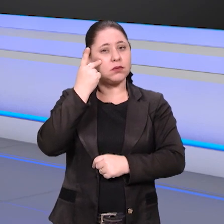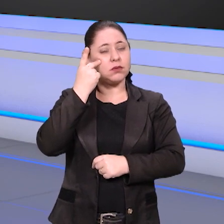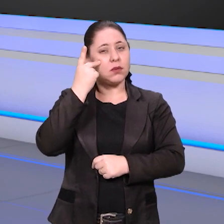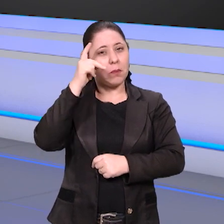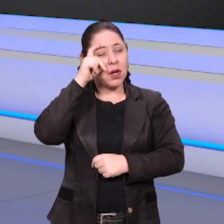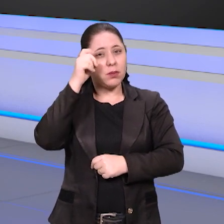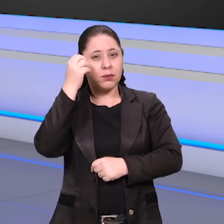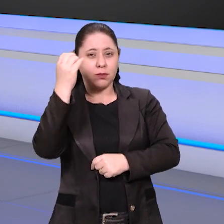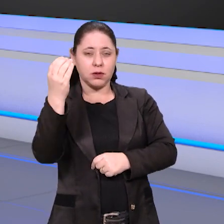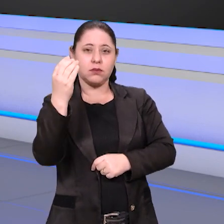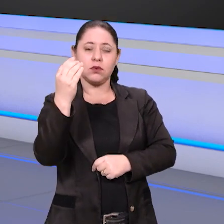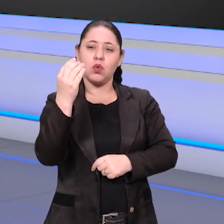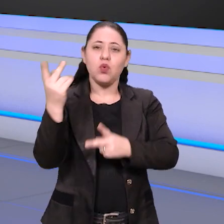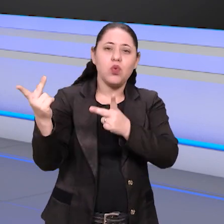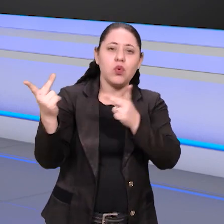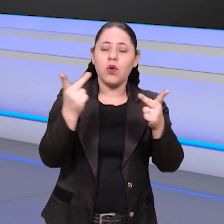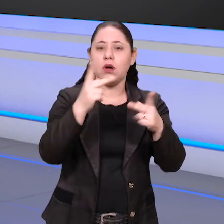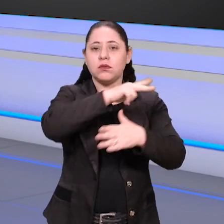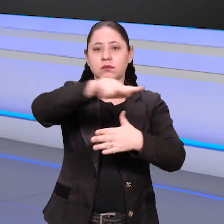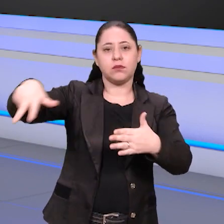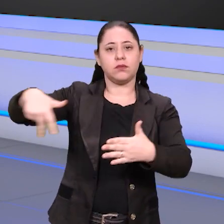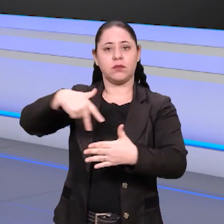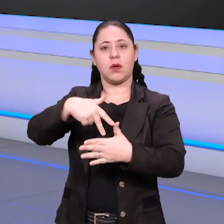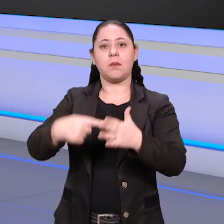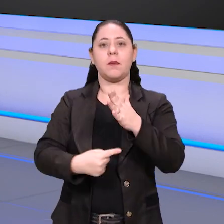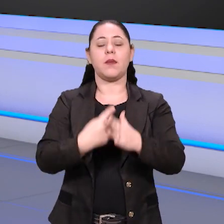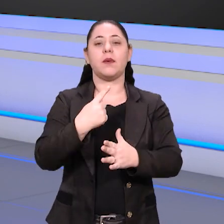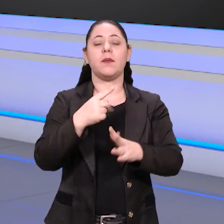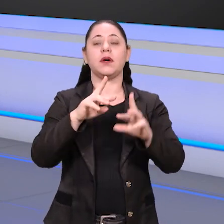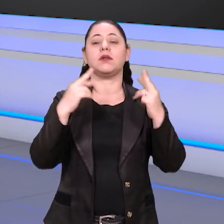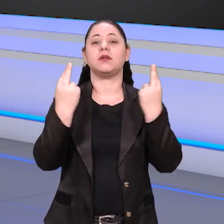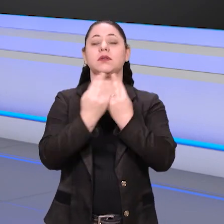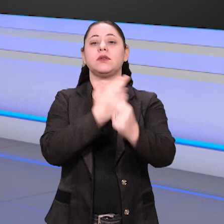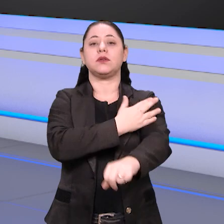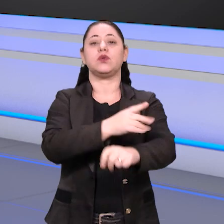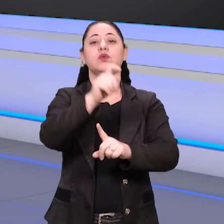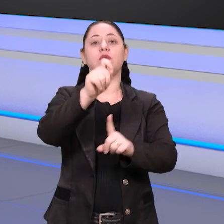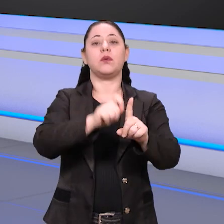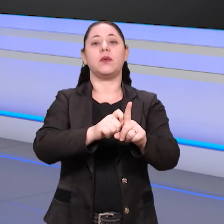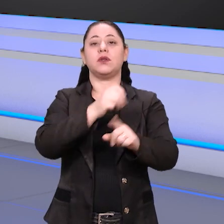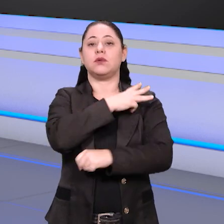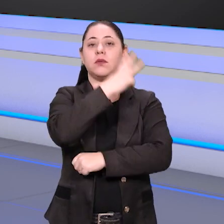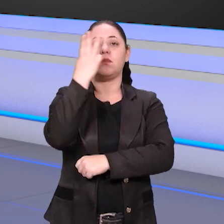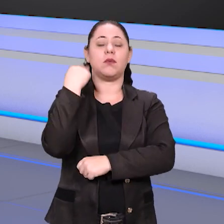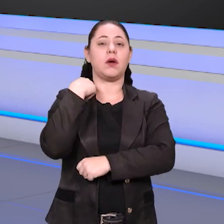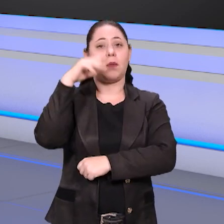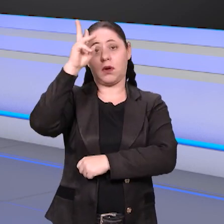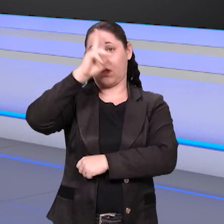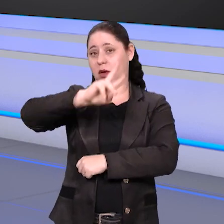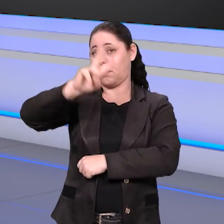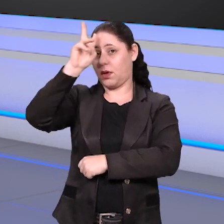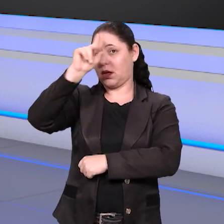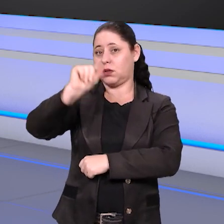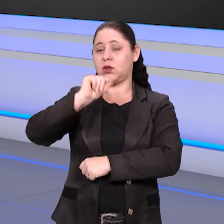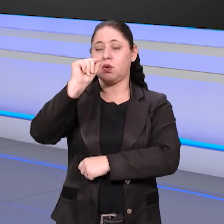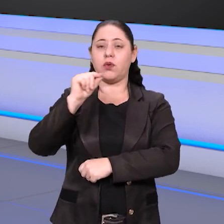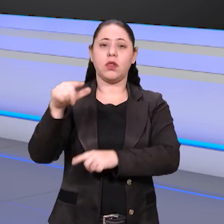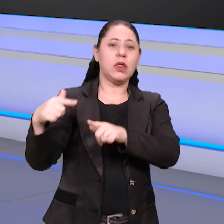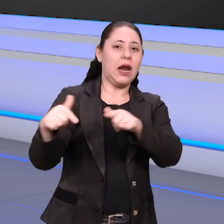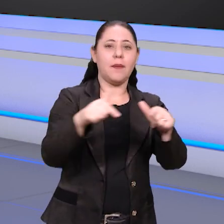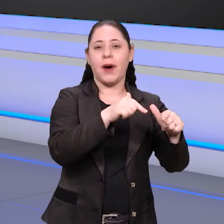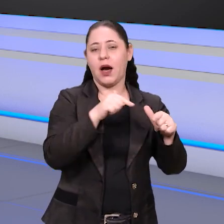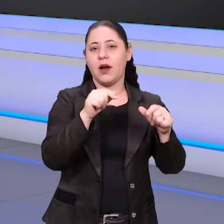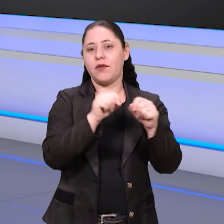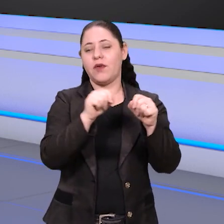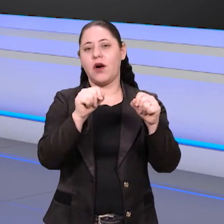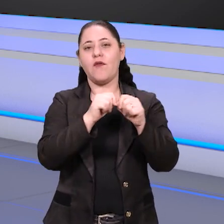do PSD, e convidados fizeram uso da tribuna na primeira sessão da semana do mês de maio para ressaltar